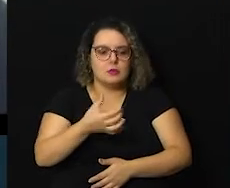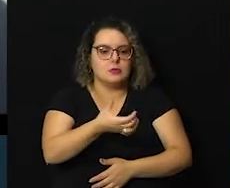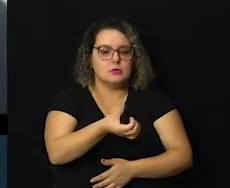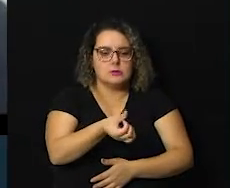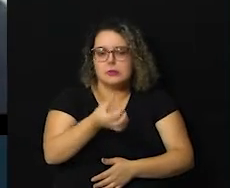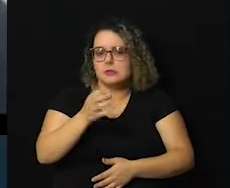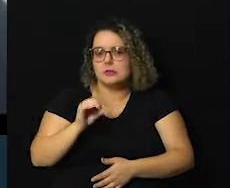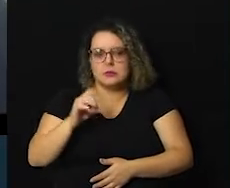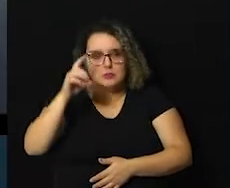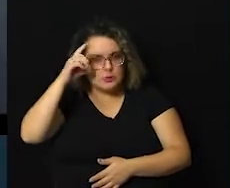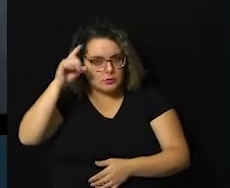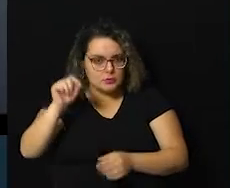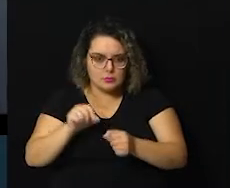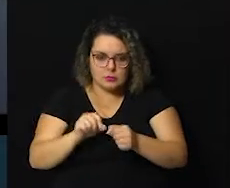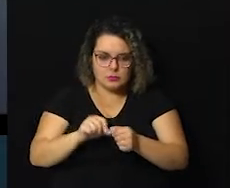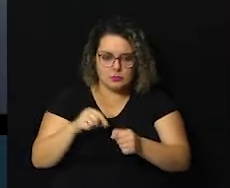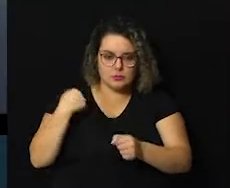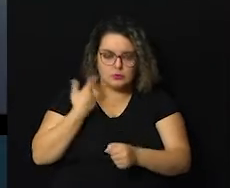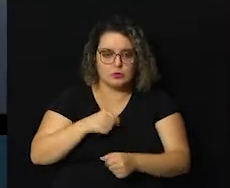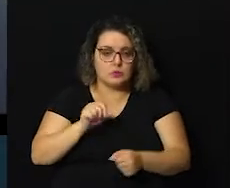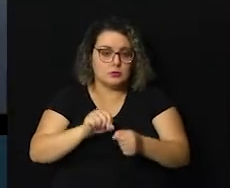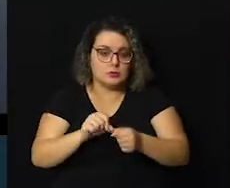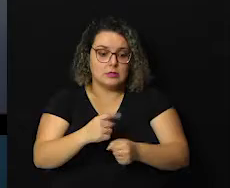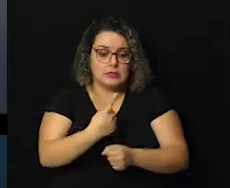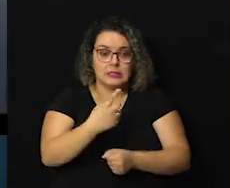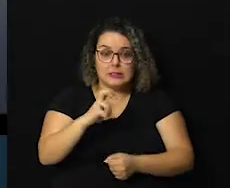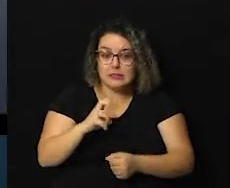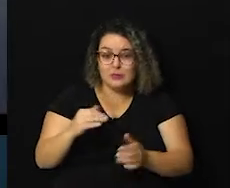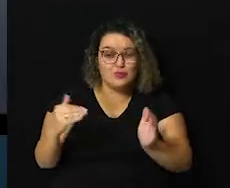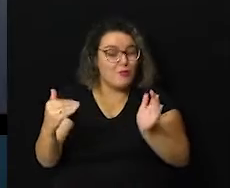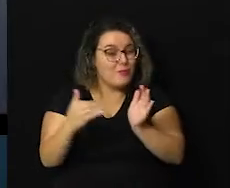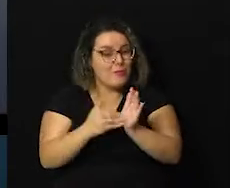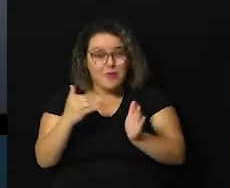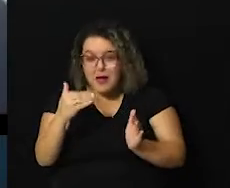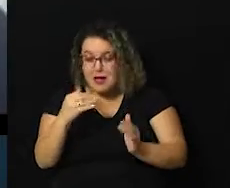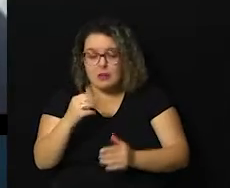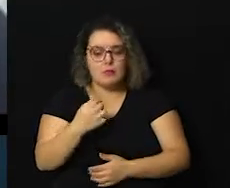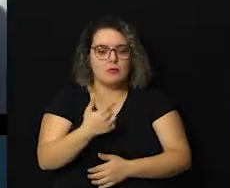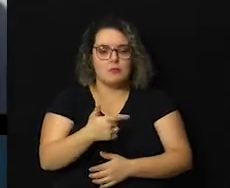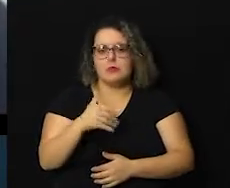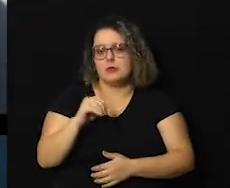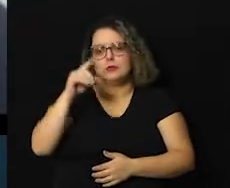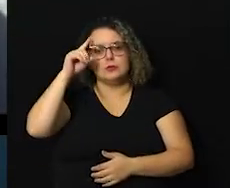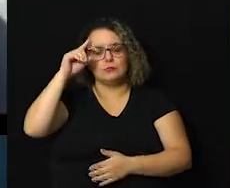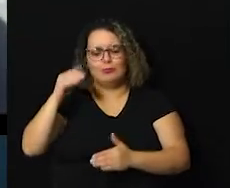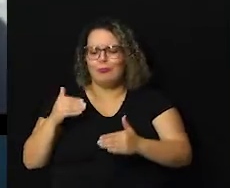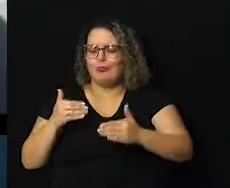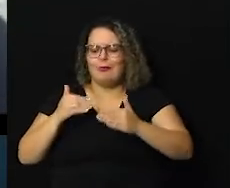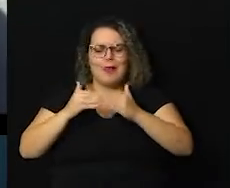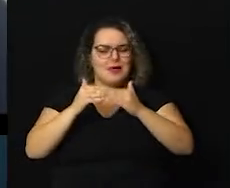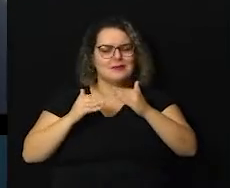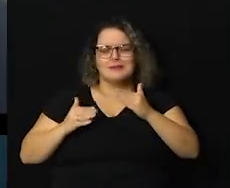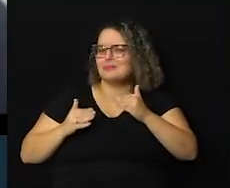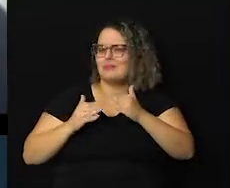pedir 30 você já tá dia para executar a gente executa e no máximo 15 a 20 dias né então a gente vai testando ele vai